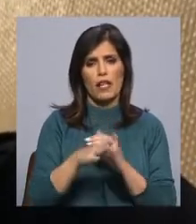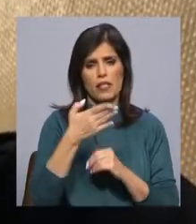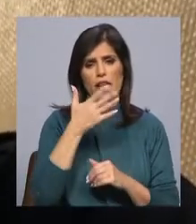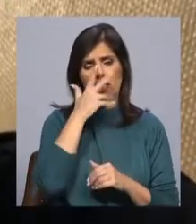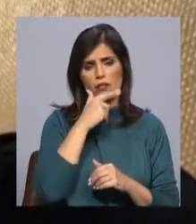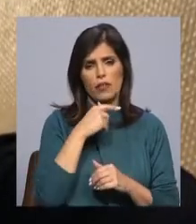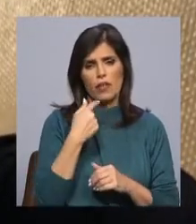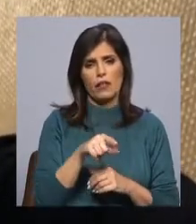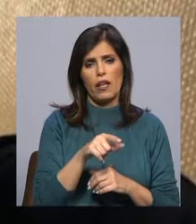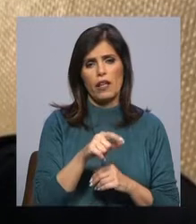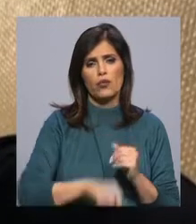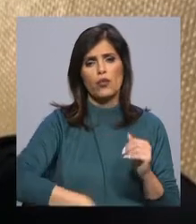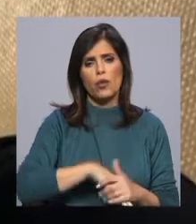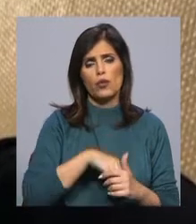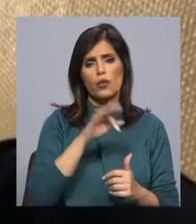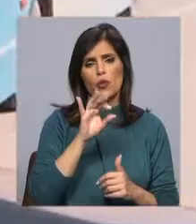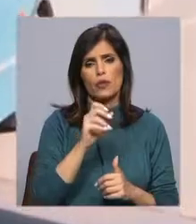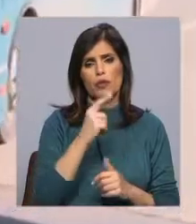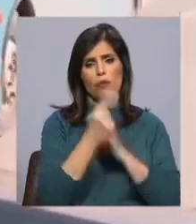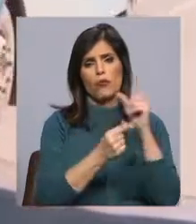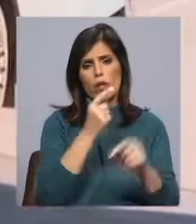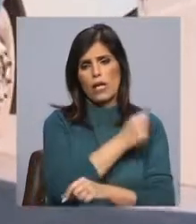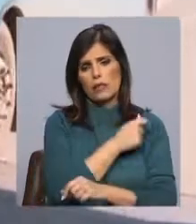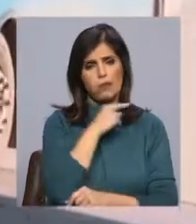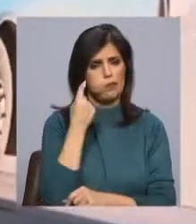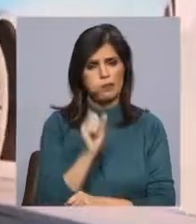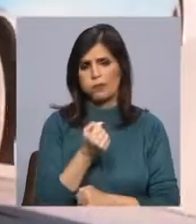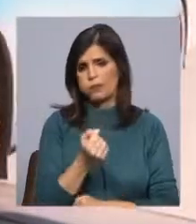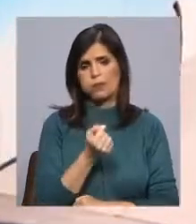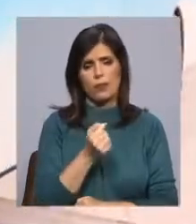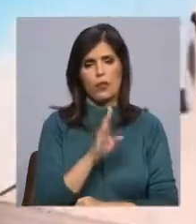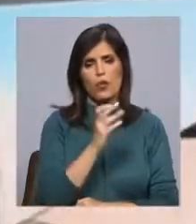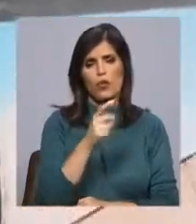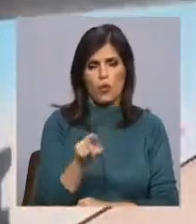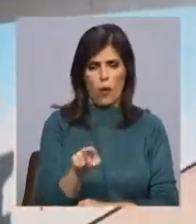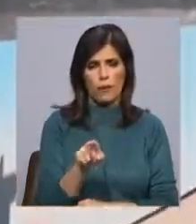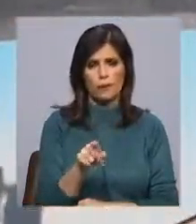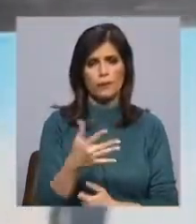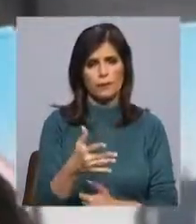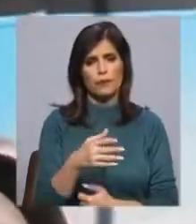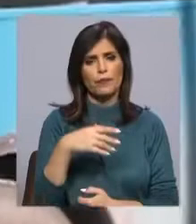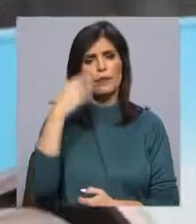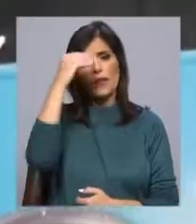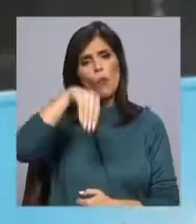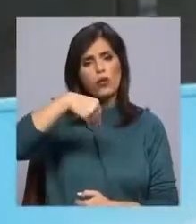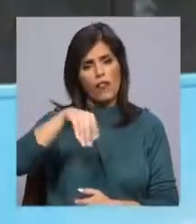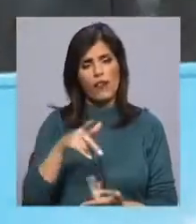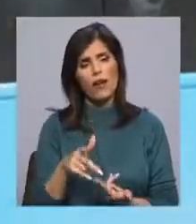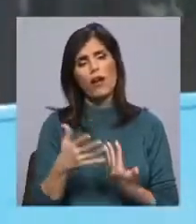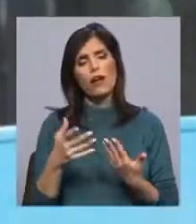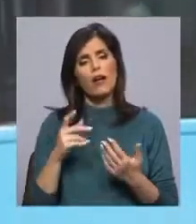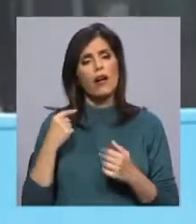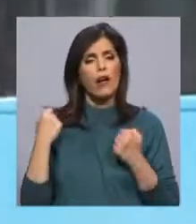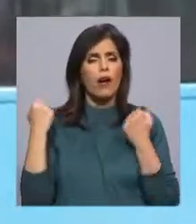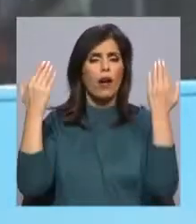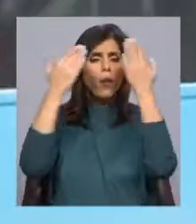temos 40 jogadores não conseguiram voltar a casa o João Moreira está agora na moldávia viajou durante